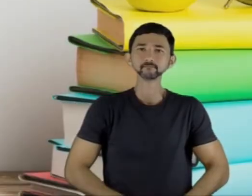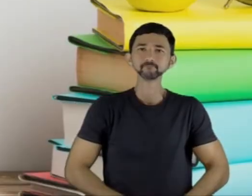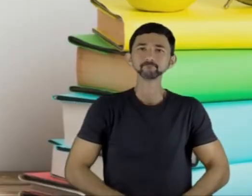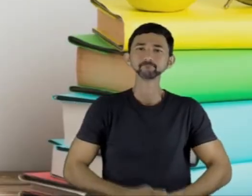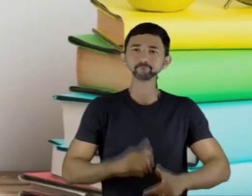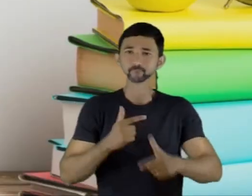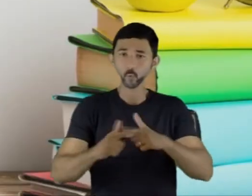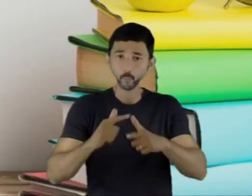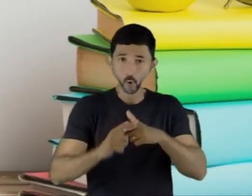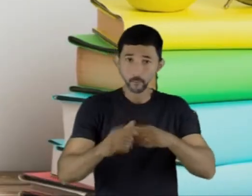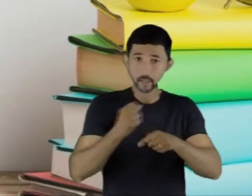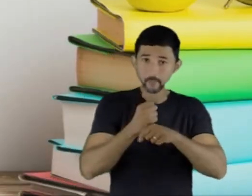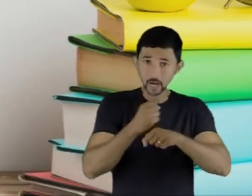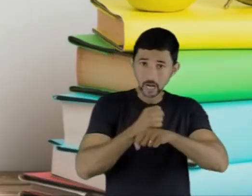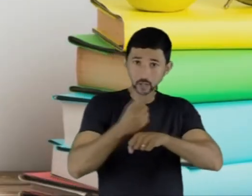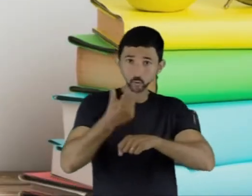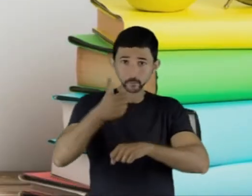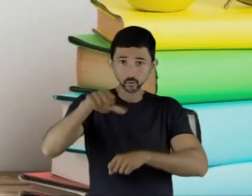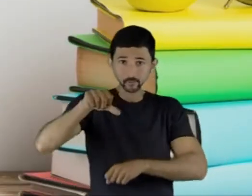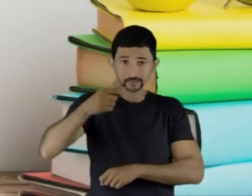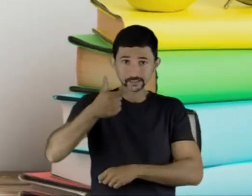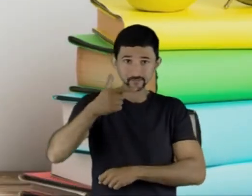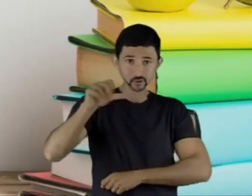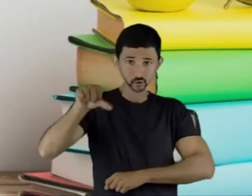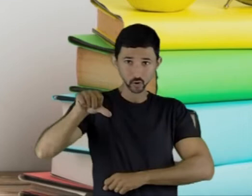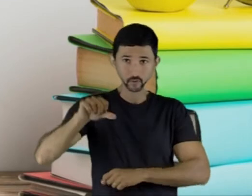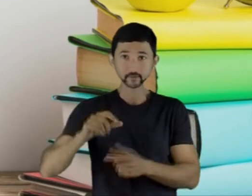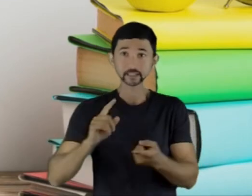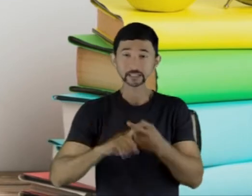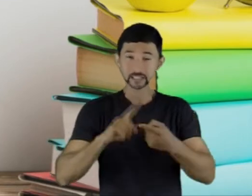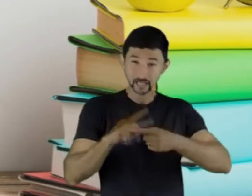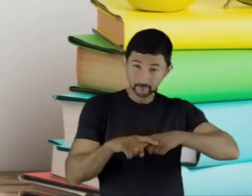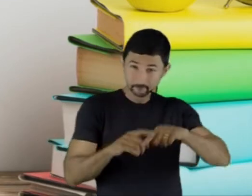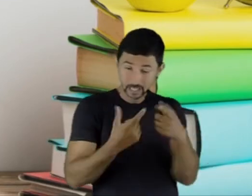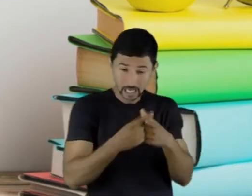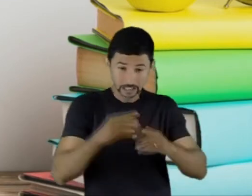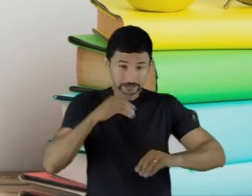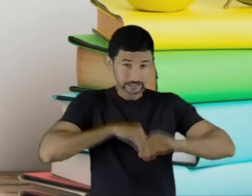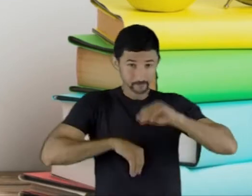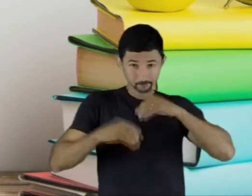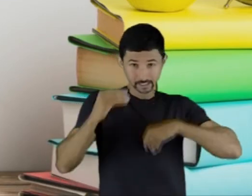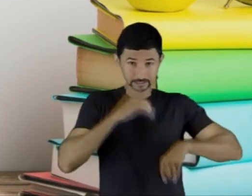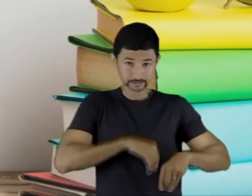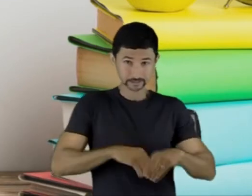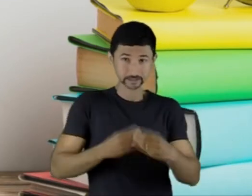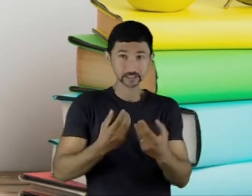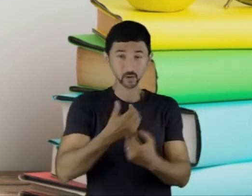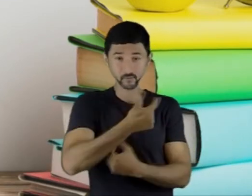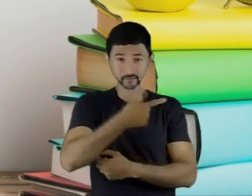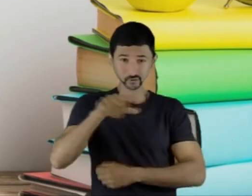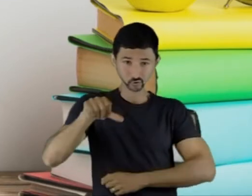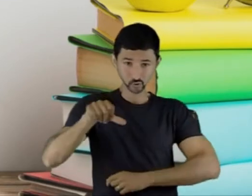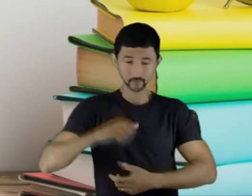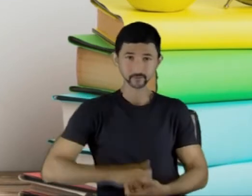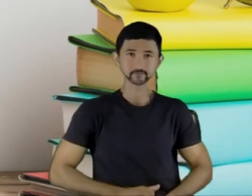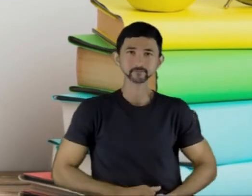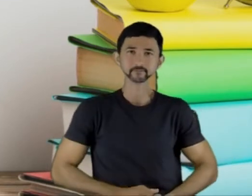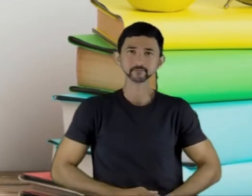de 1929, ela também é conhecida como a Grande Depressão, né? Primeiro a gente vai ver